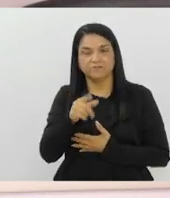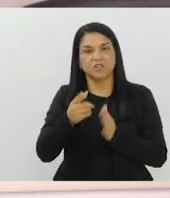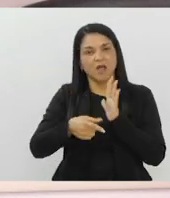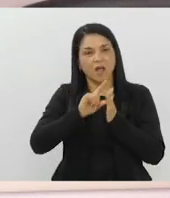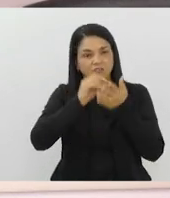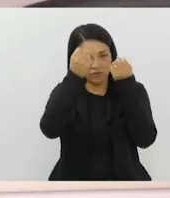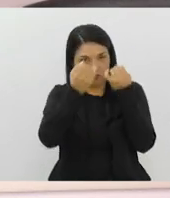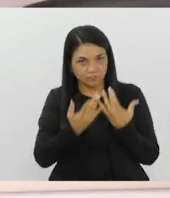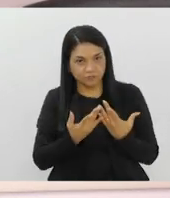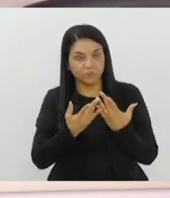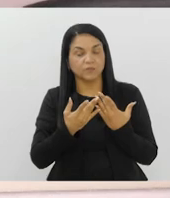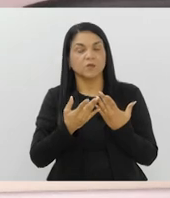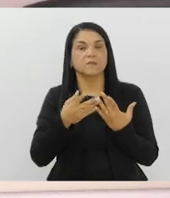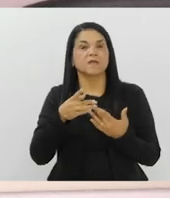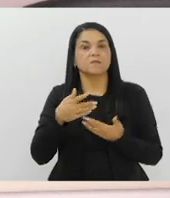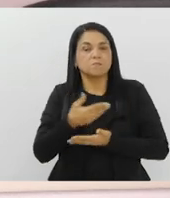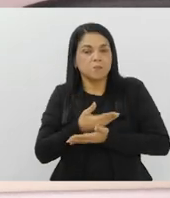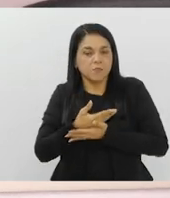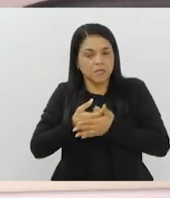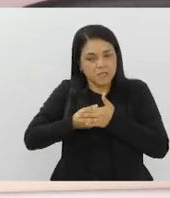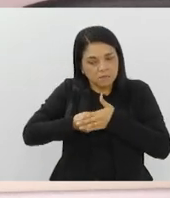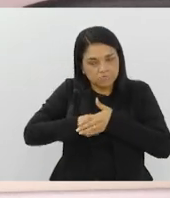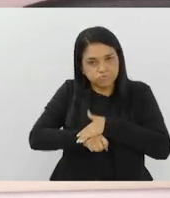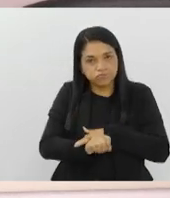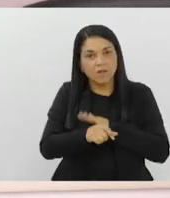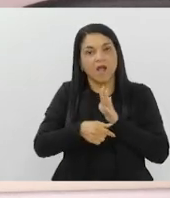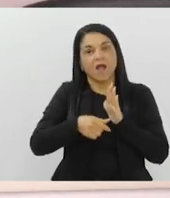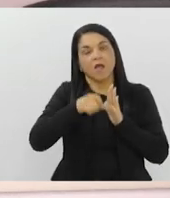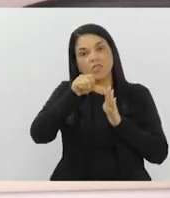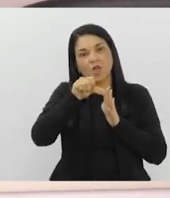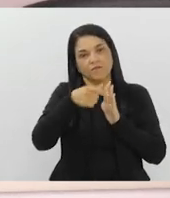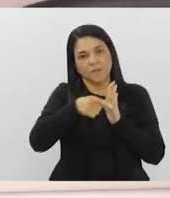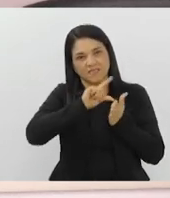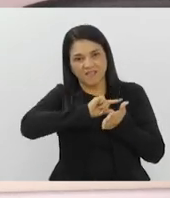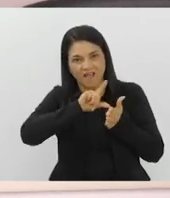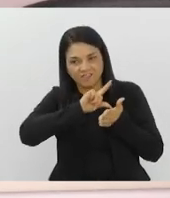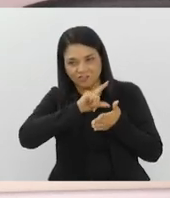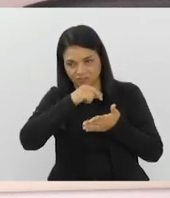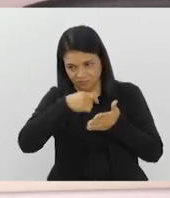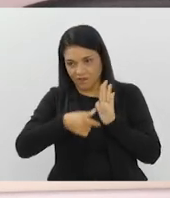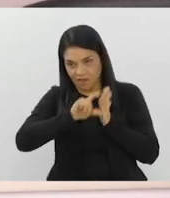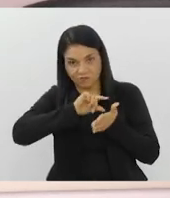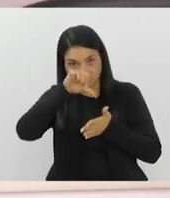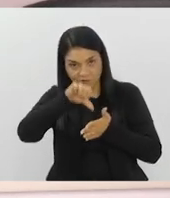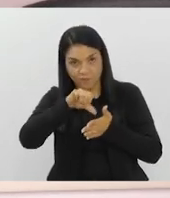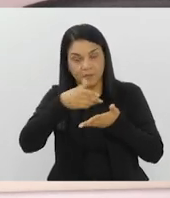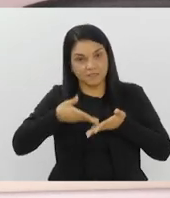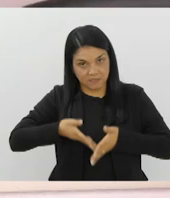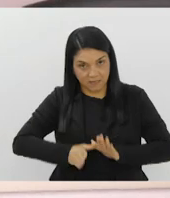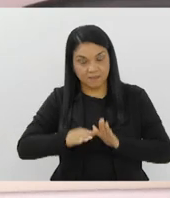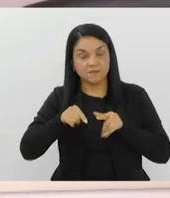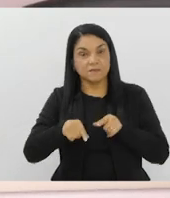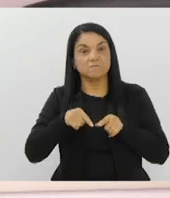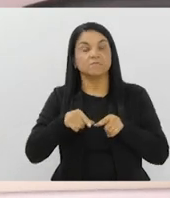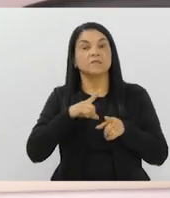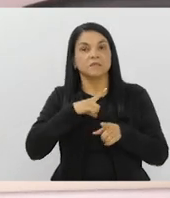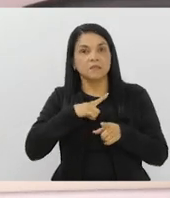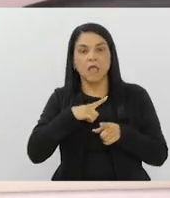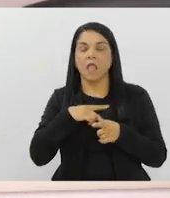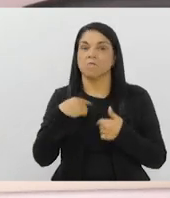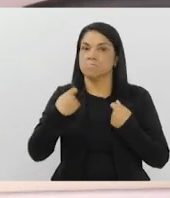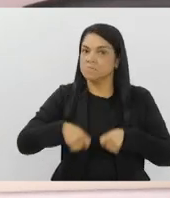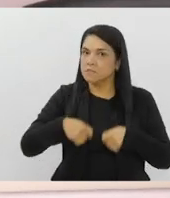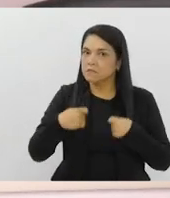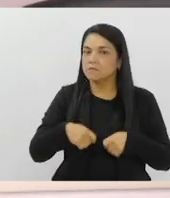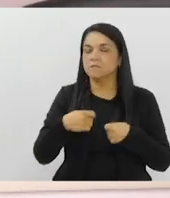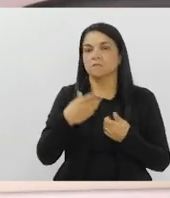para o prematuro, para as crianças, mas que esse leite, muitas pessoas acham que tem que ter um volume muito grande. Então, eu queria aqui,